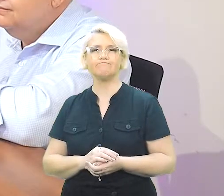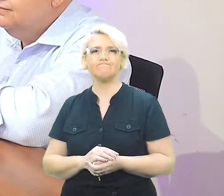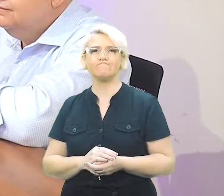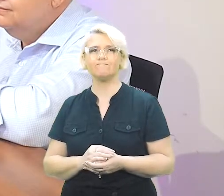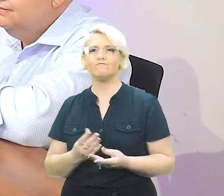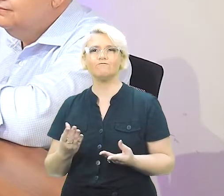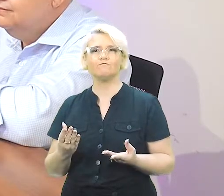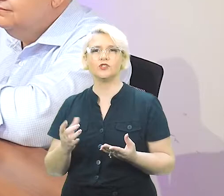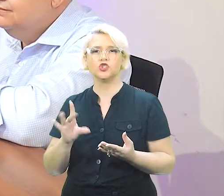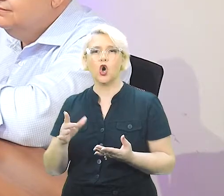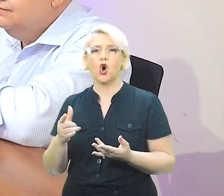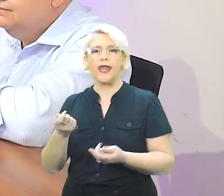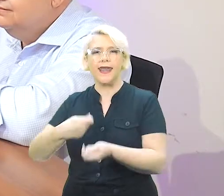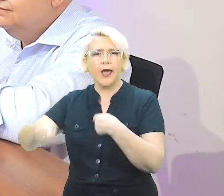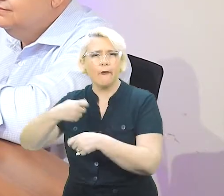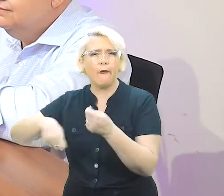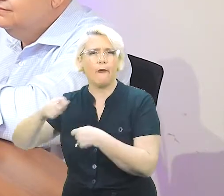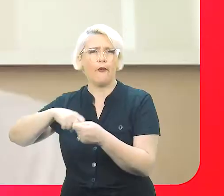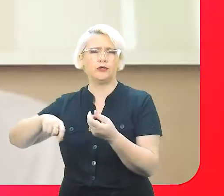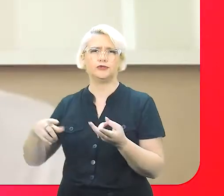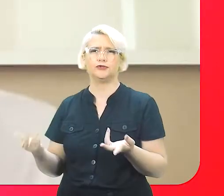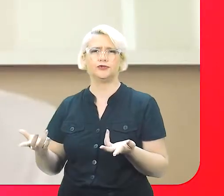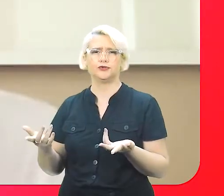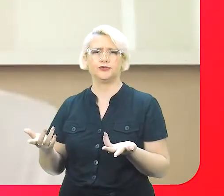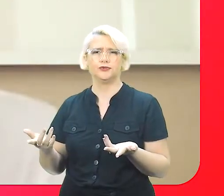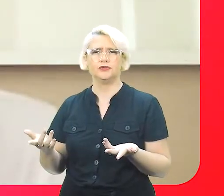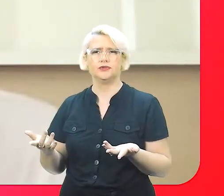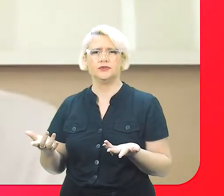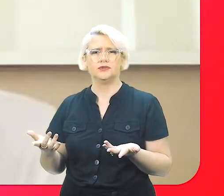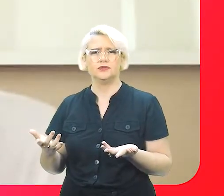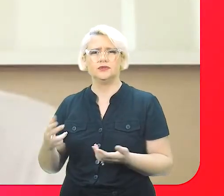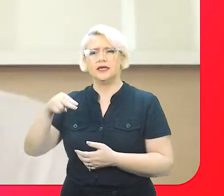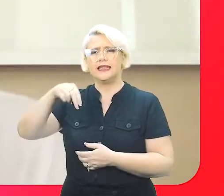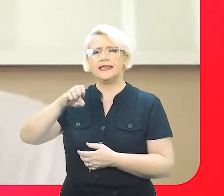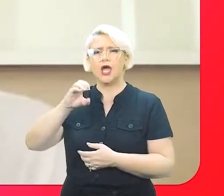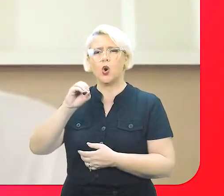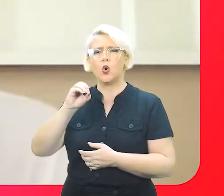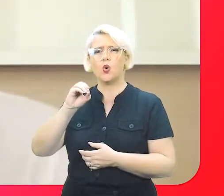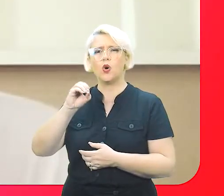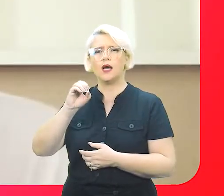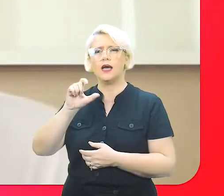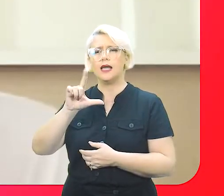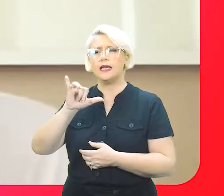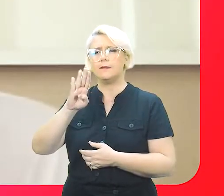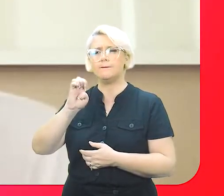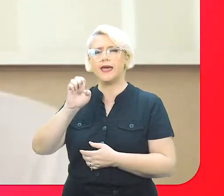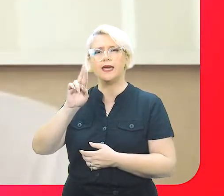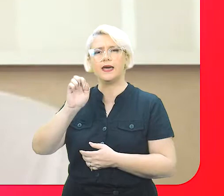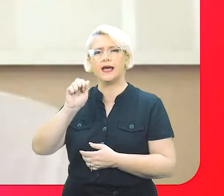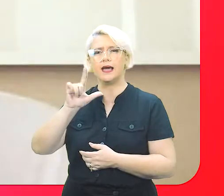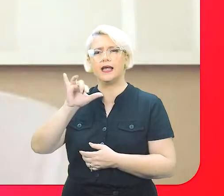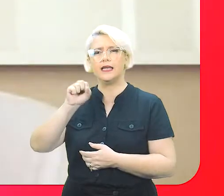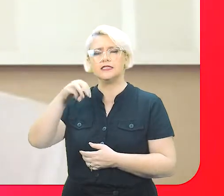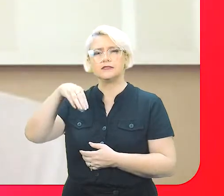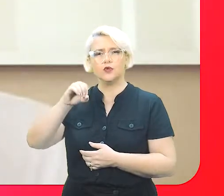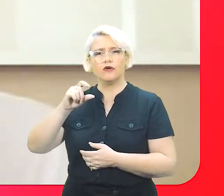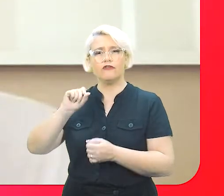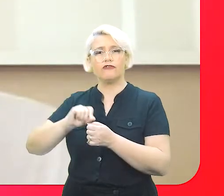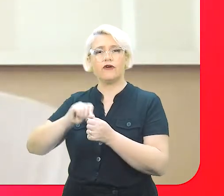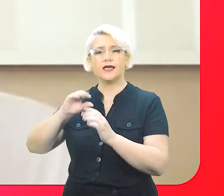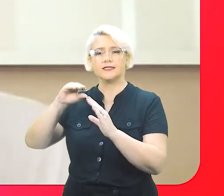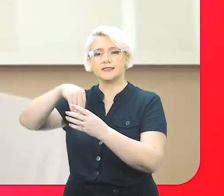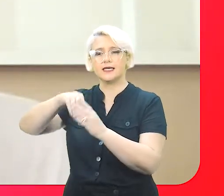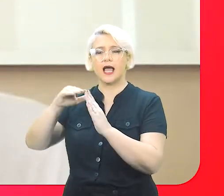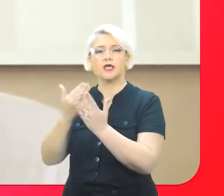muito mercantis, muito... Enfim, o neoliberalismo tem feito da escola